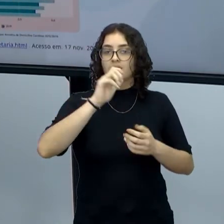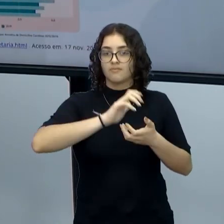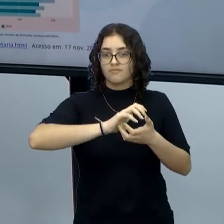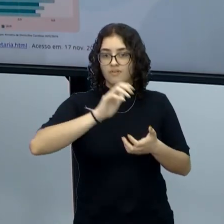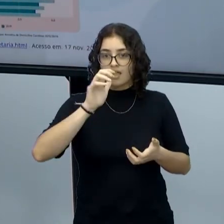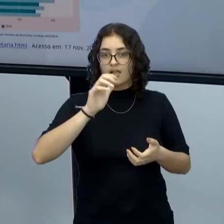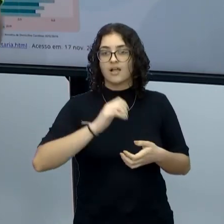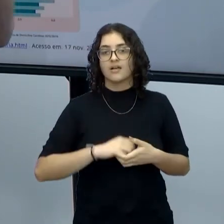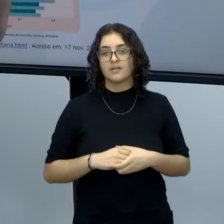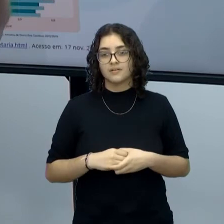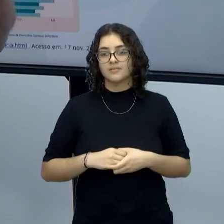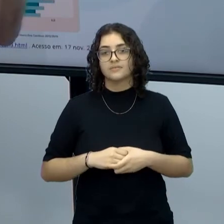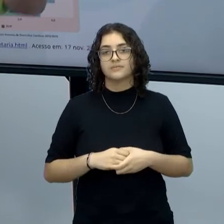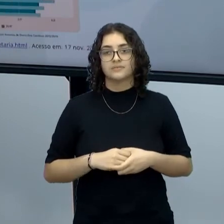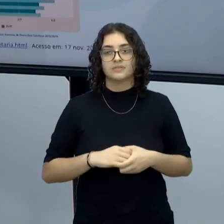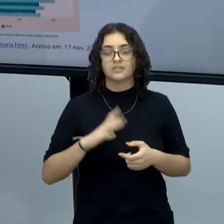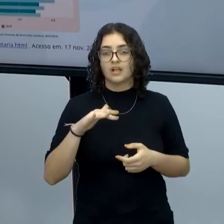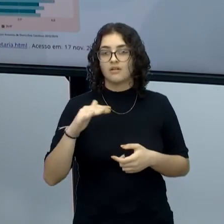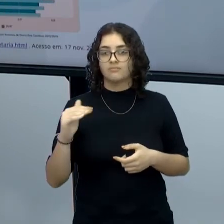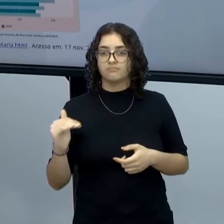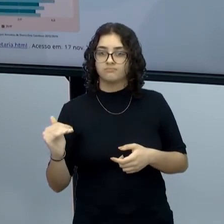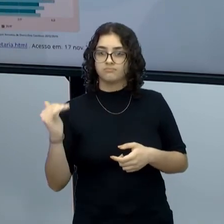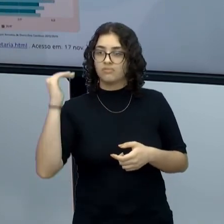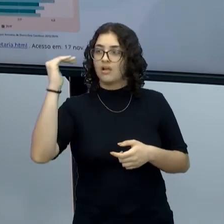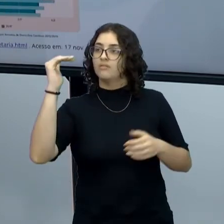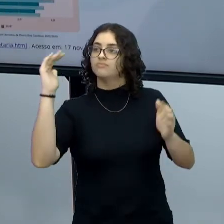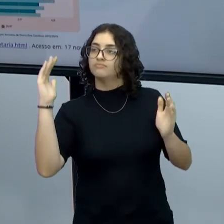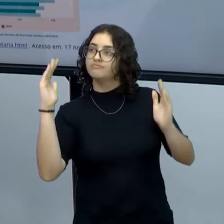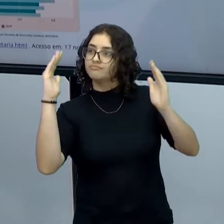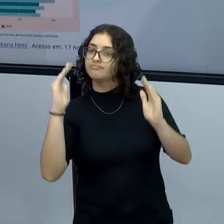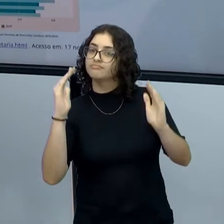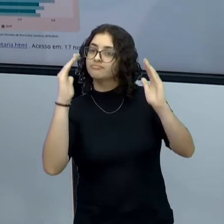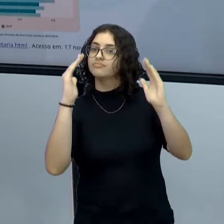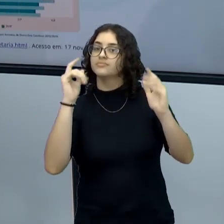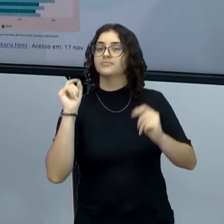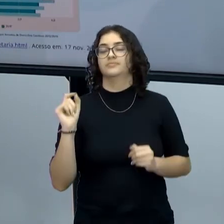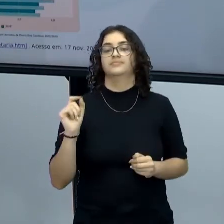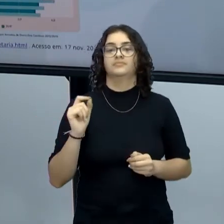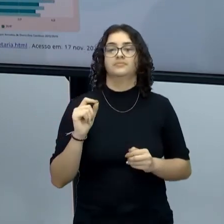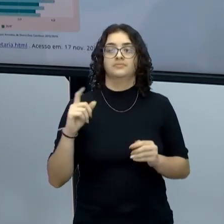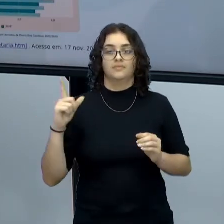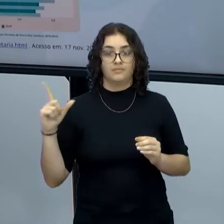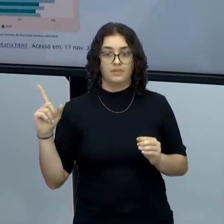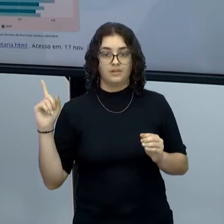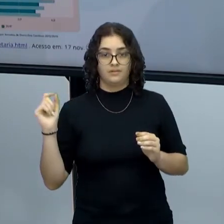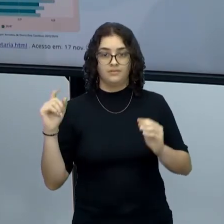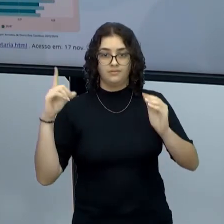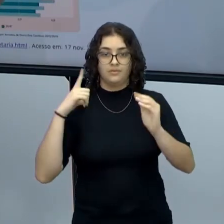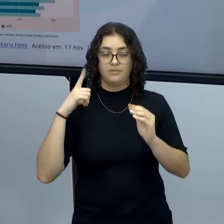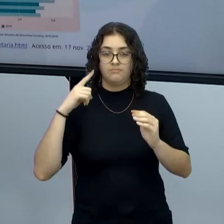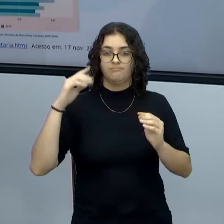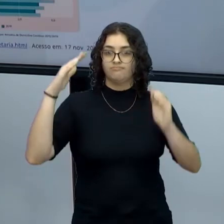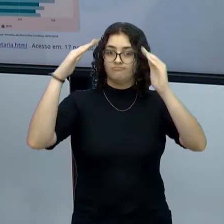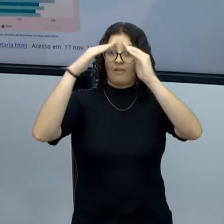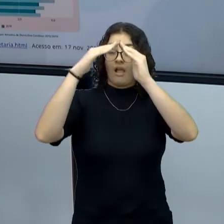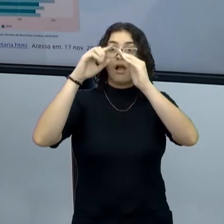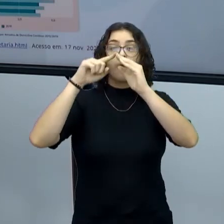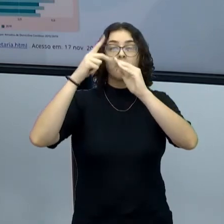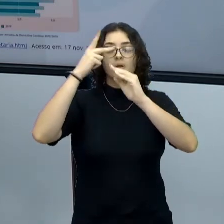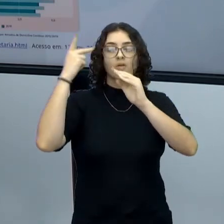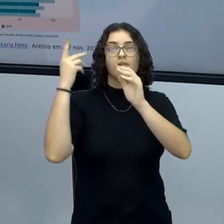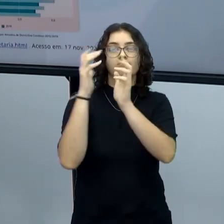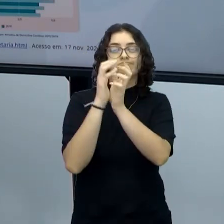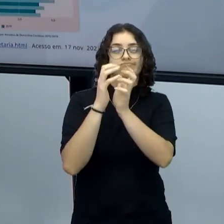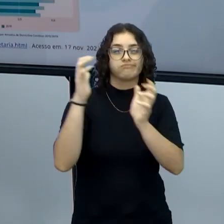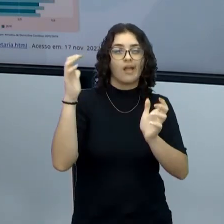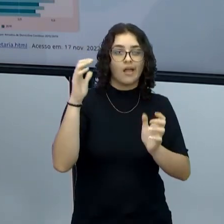pessoas, né, em fase adulta era um pouco menor, e aí no topo estavam as pessoas mais idosas, ou seja,